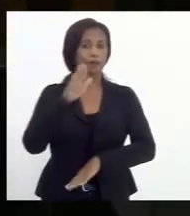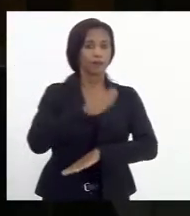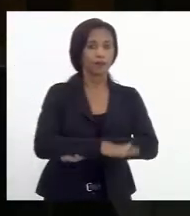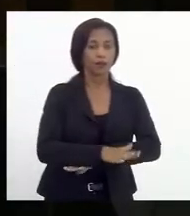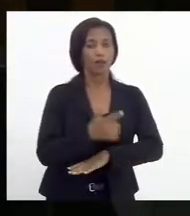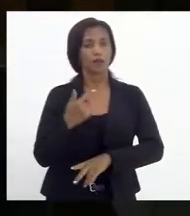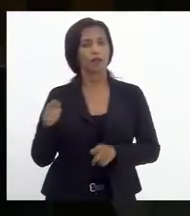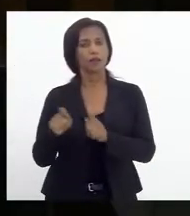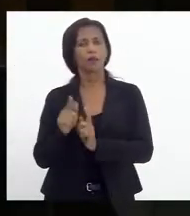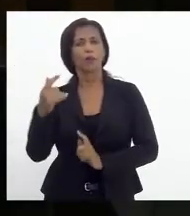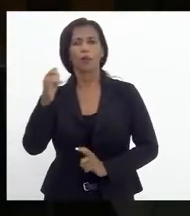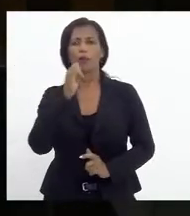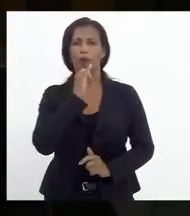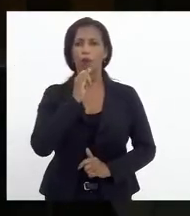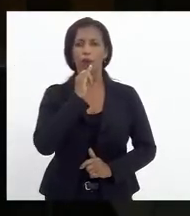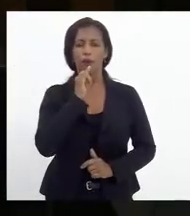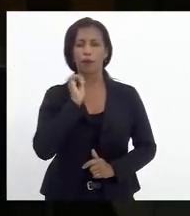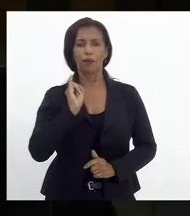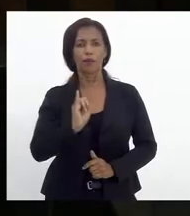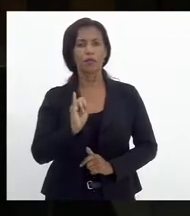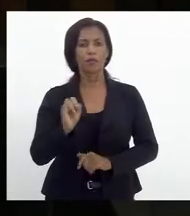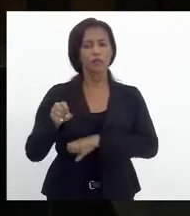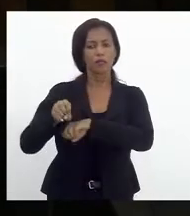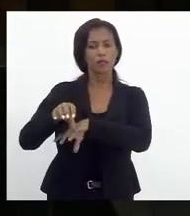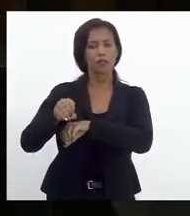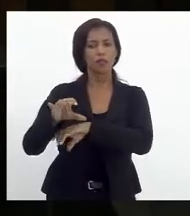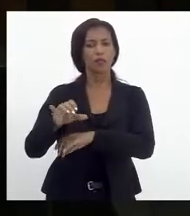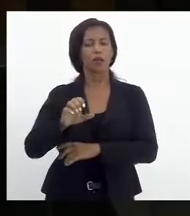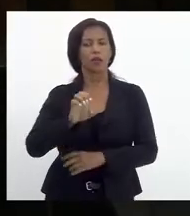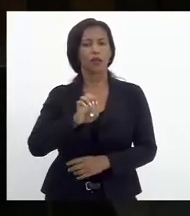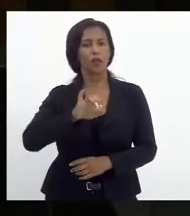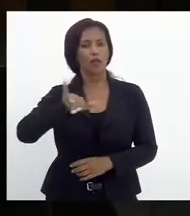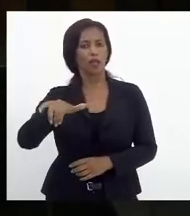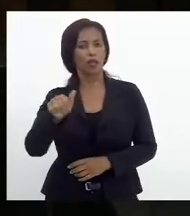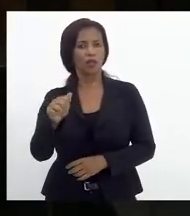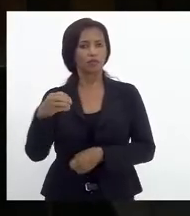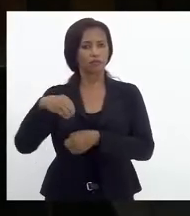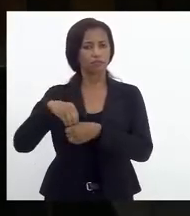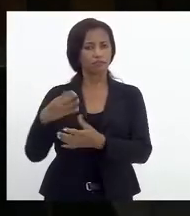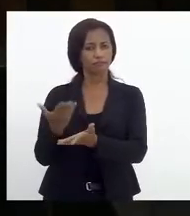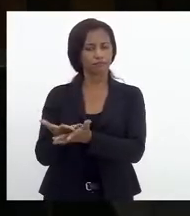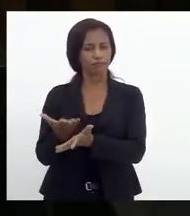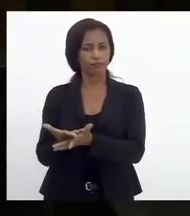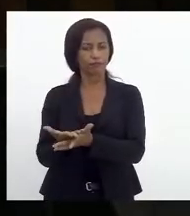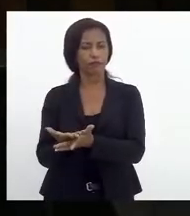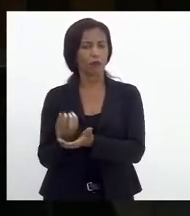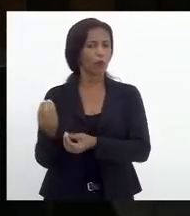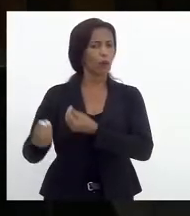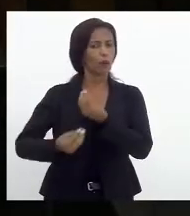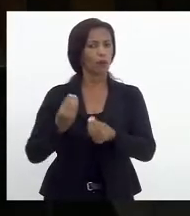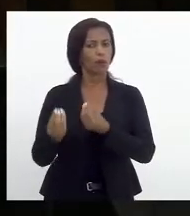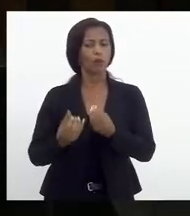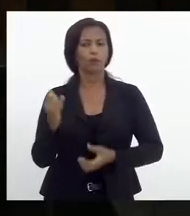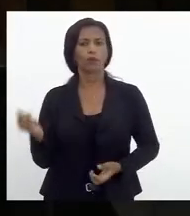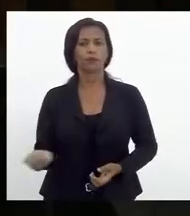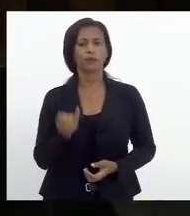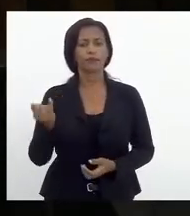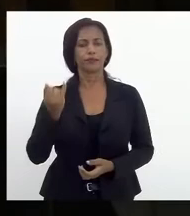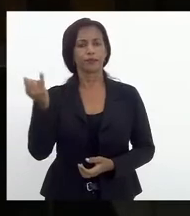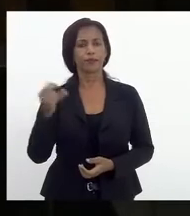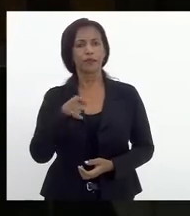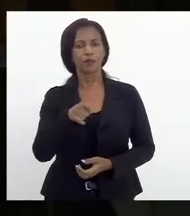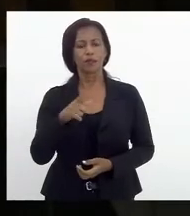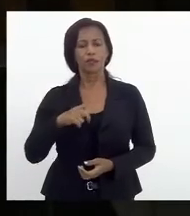vou colocar outro exemplo. Ensino de jovens e adultos nas escolas. Como foi importante isso,